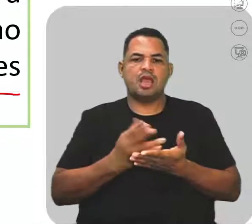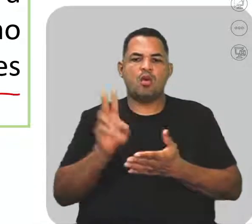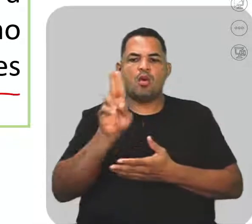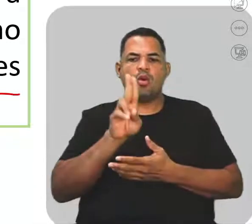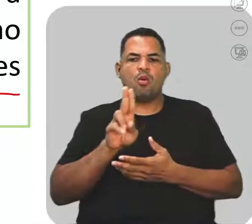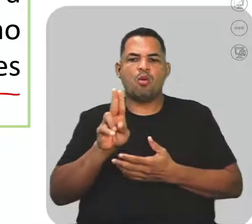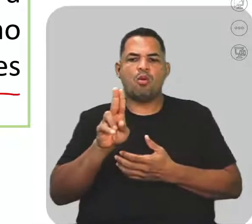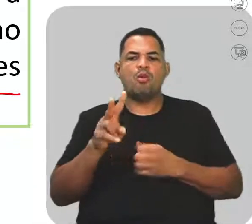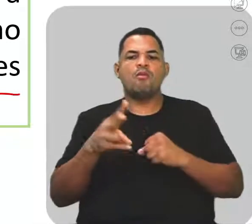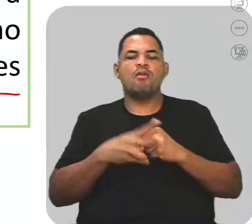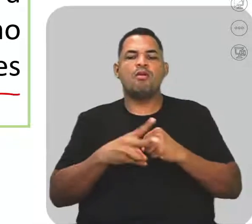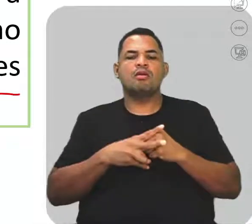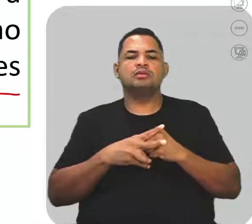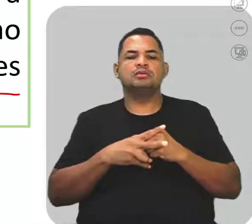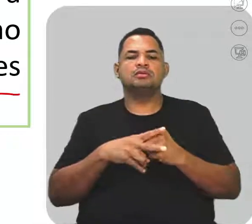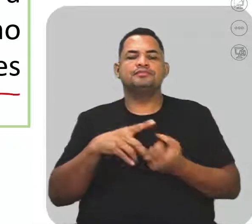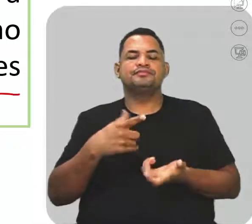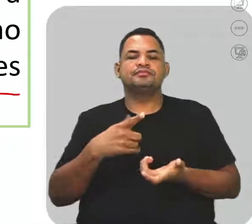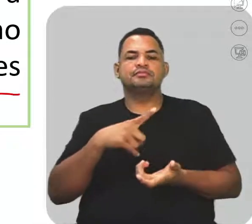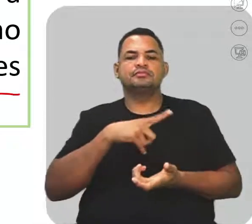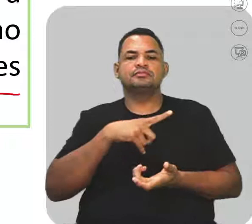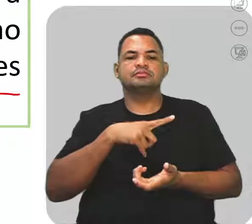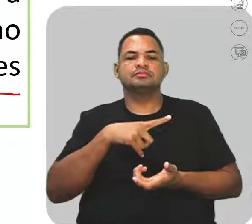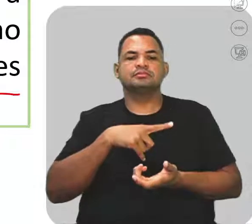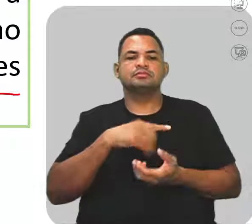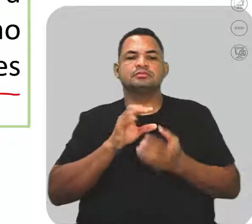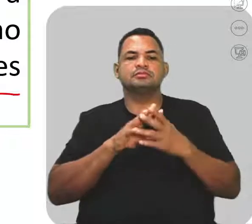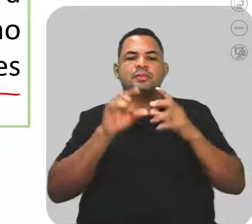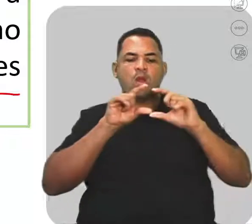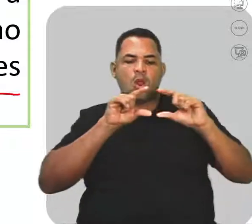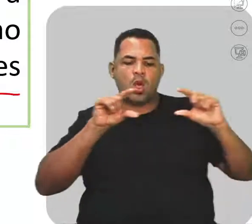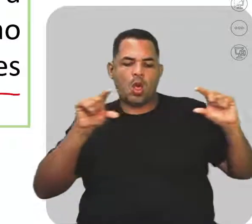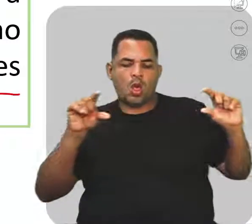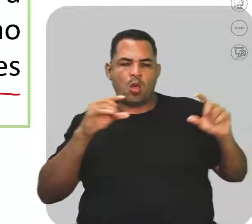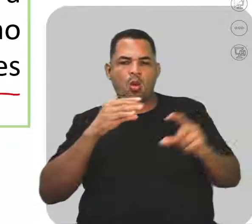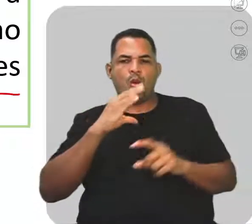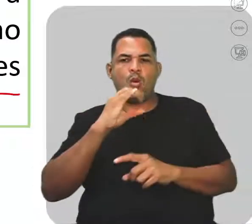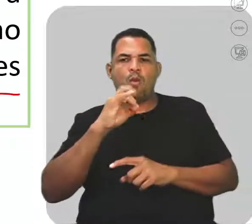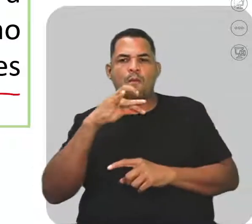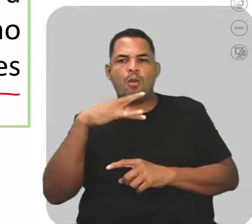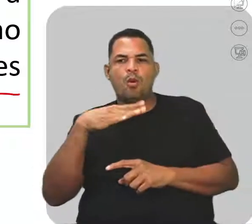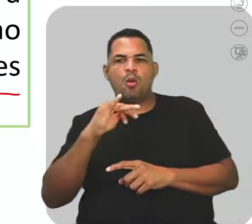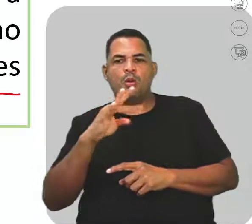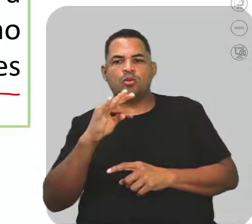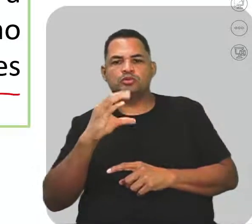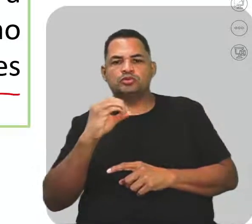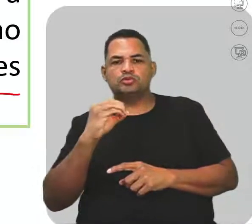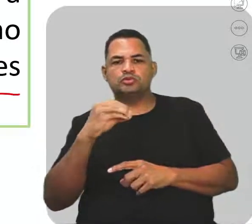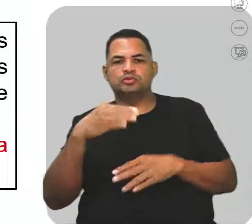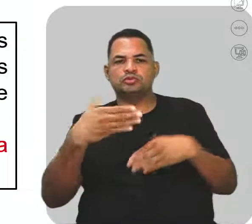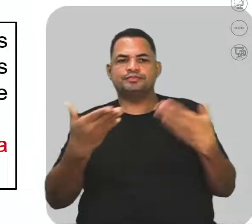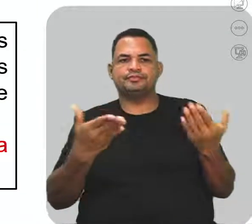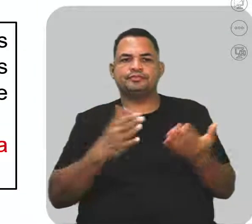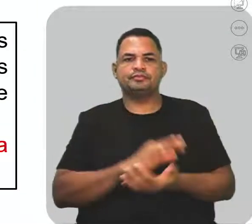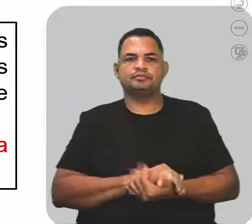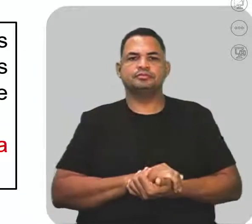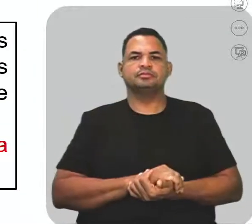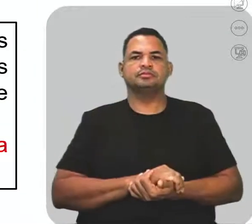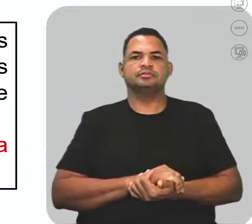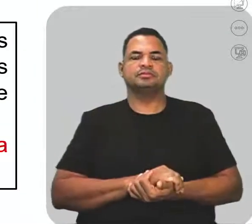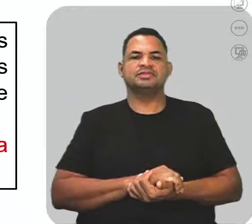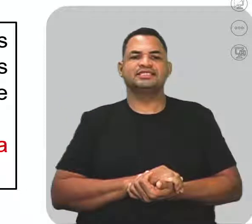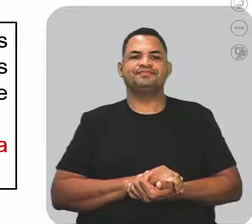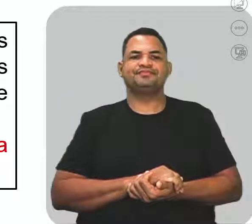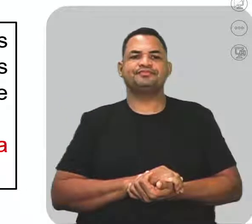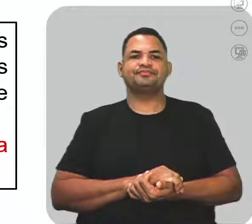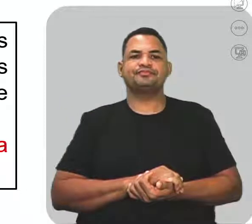verbo, beleza. Então, nós vamos falar que nós temos um período composto, né? Vamos verificar isso direito aí nos exemplos.